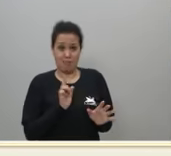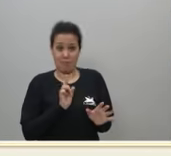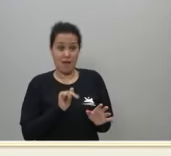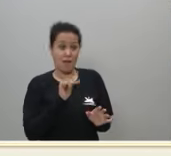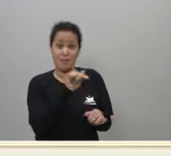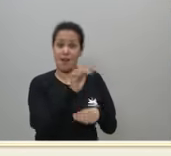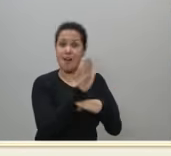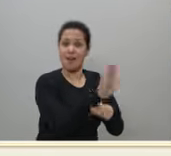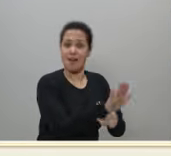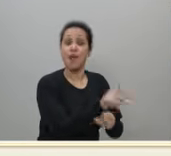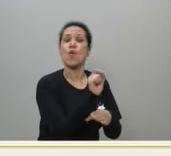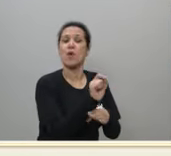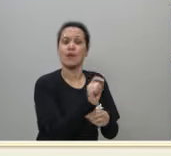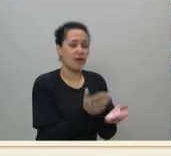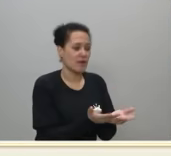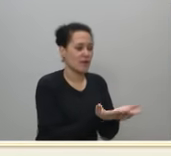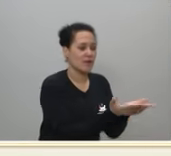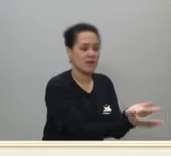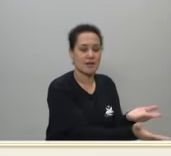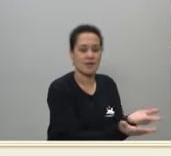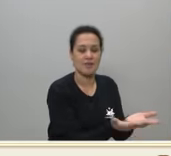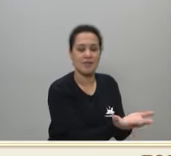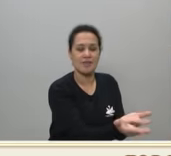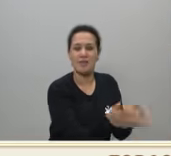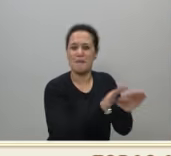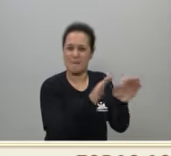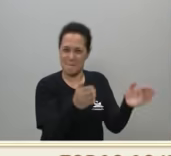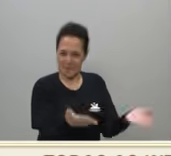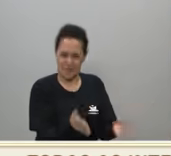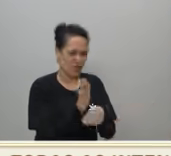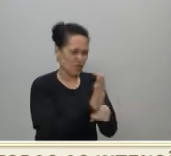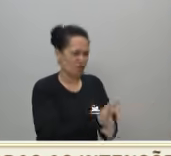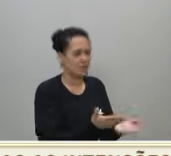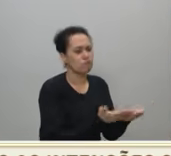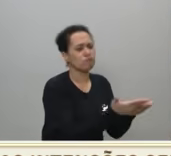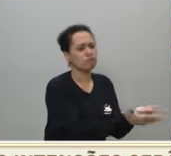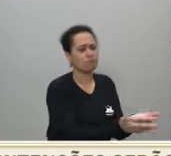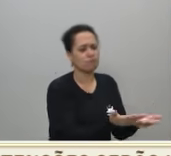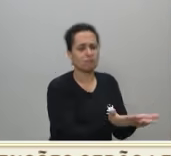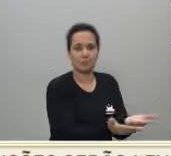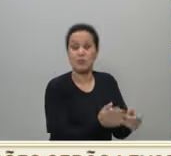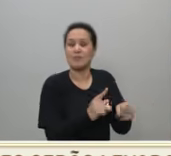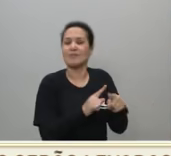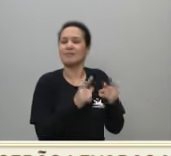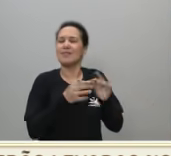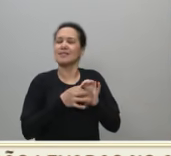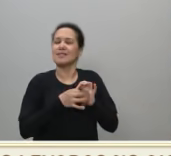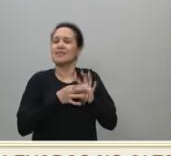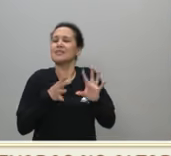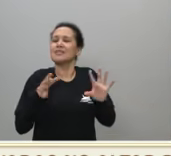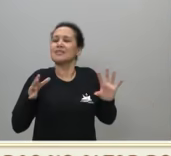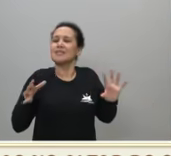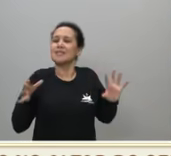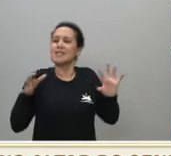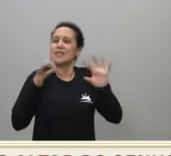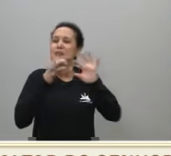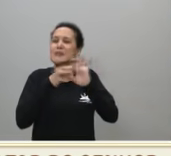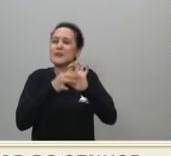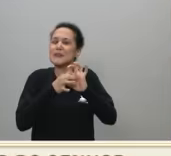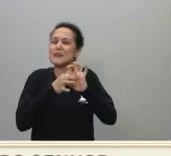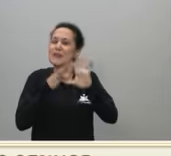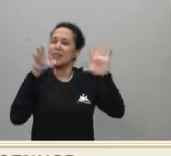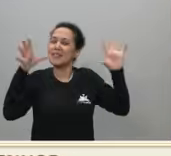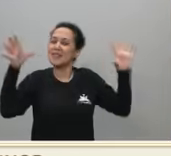como ele agiu no Espírito, eles viram os milagres. Possessos saíam, espíritos maus,